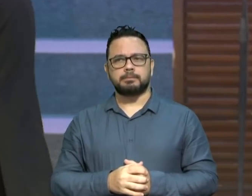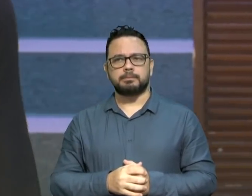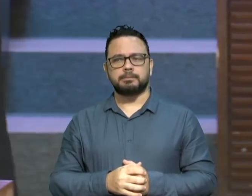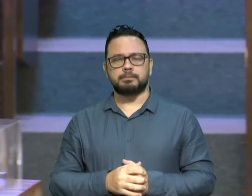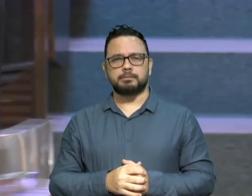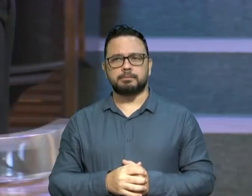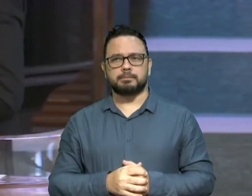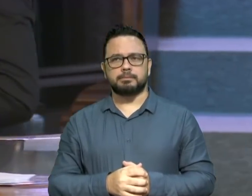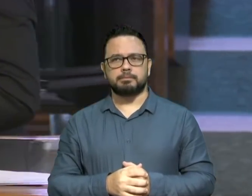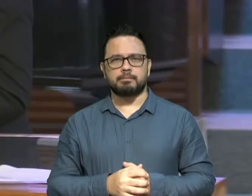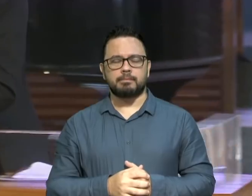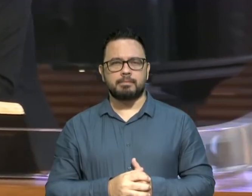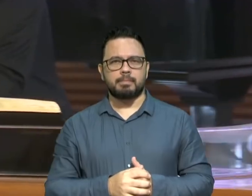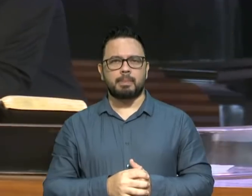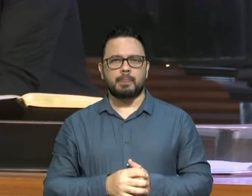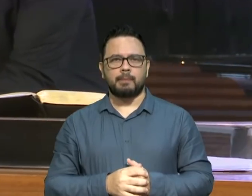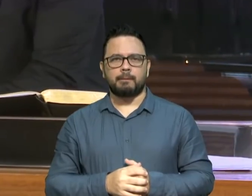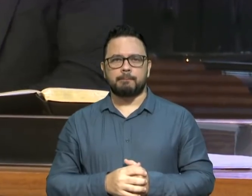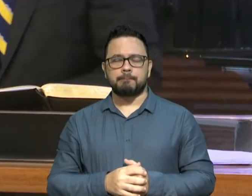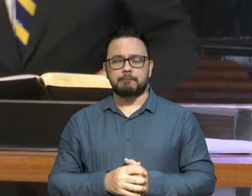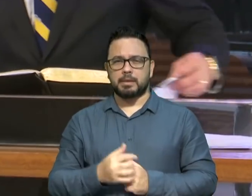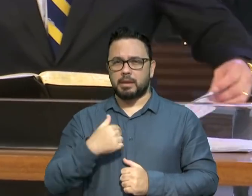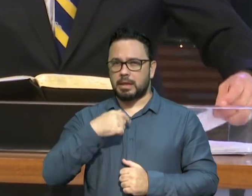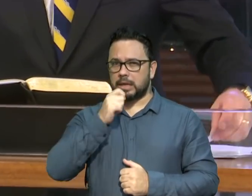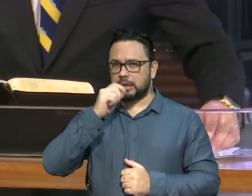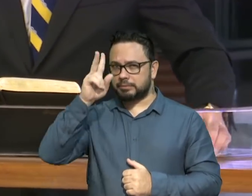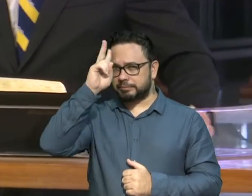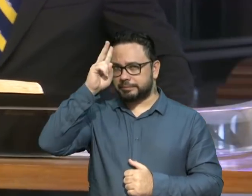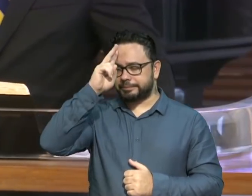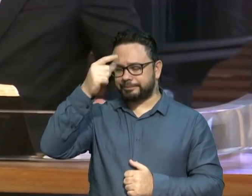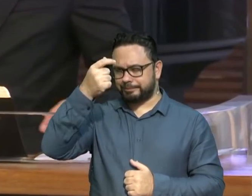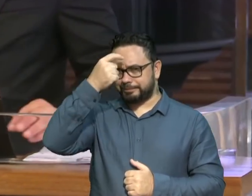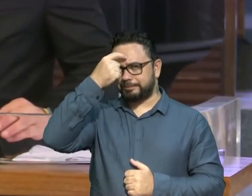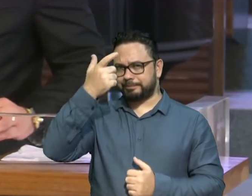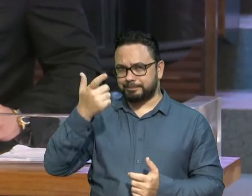o nome sai e da mente